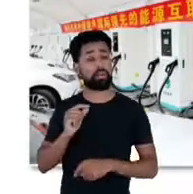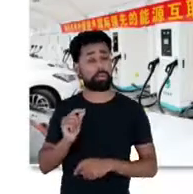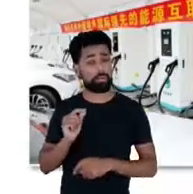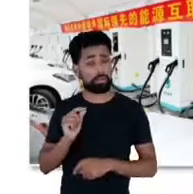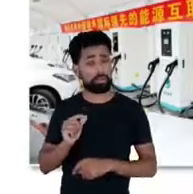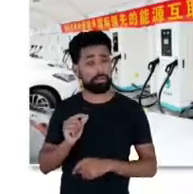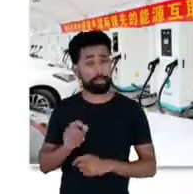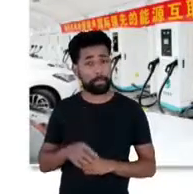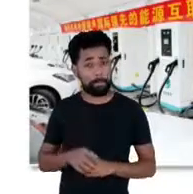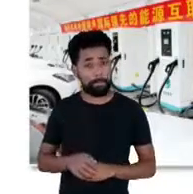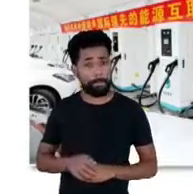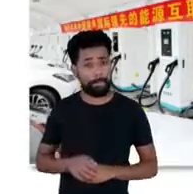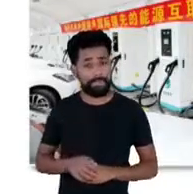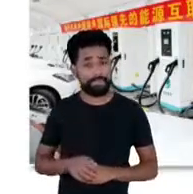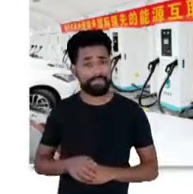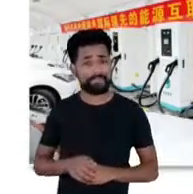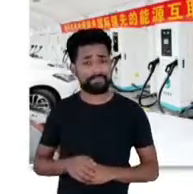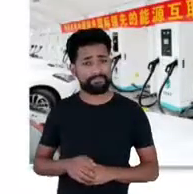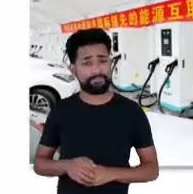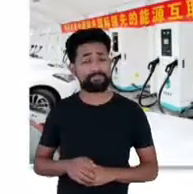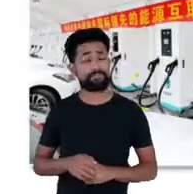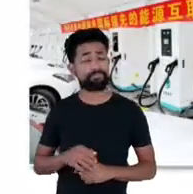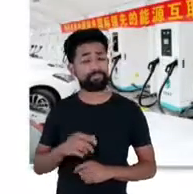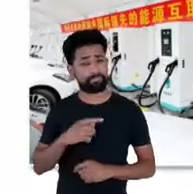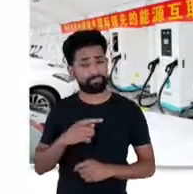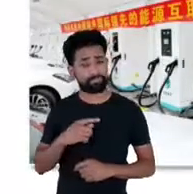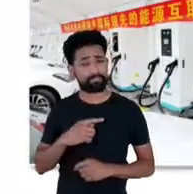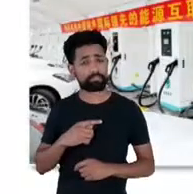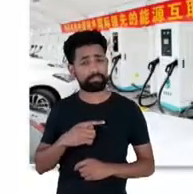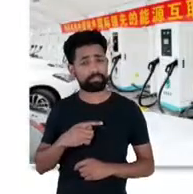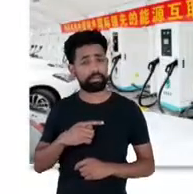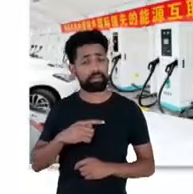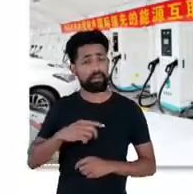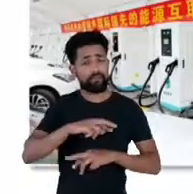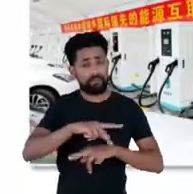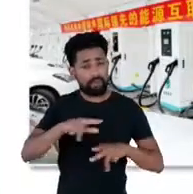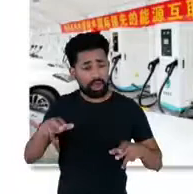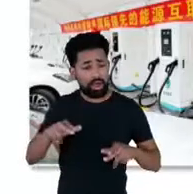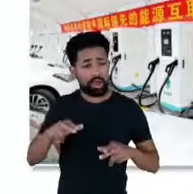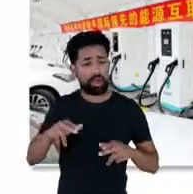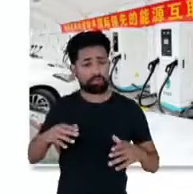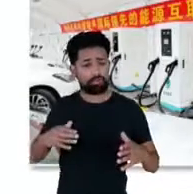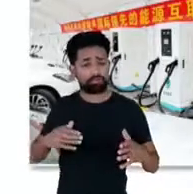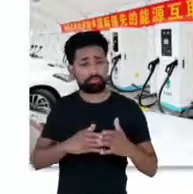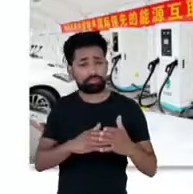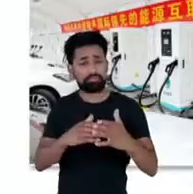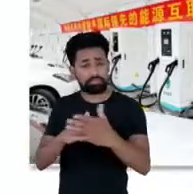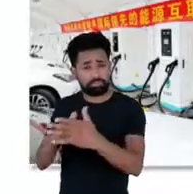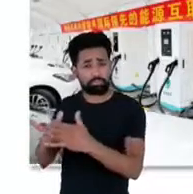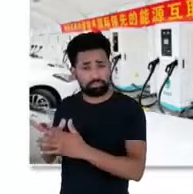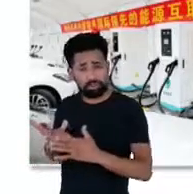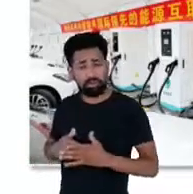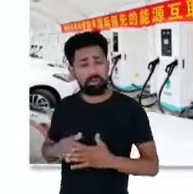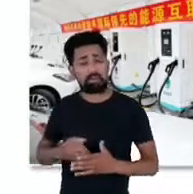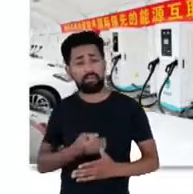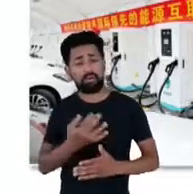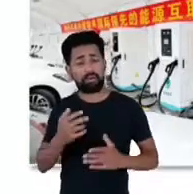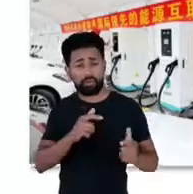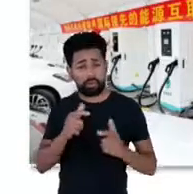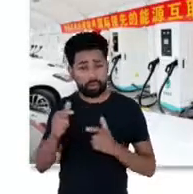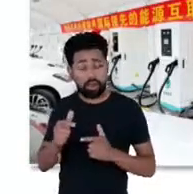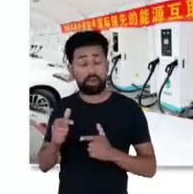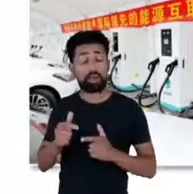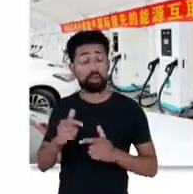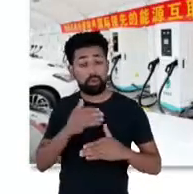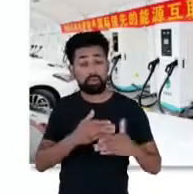um carregador em todos os lugares. E também construímos a maior plataforma inteligente do mundo